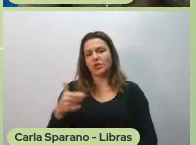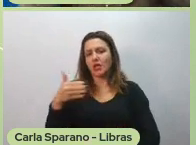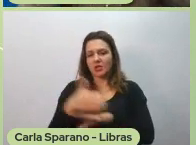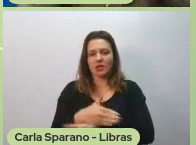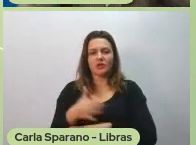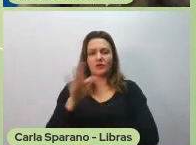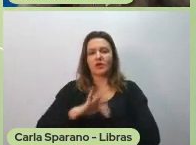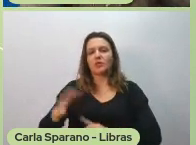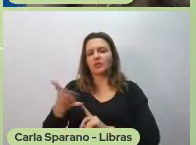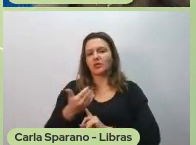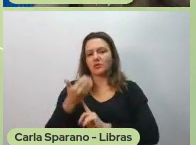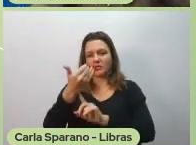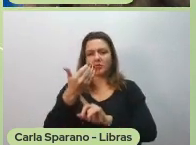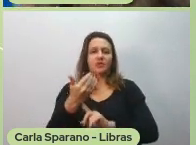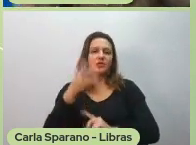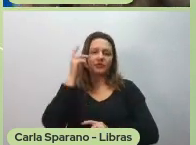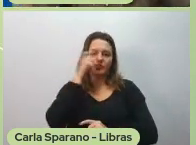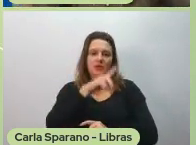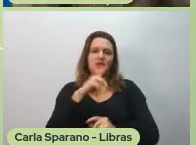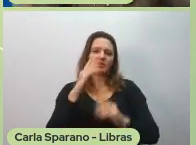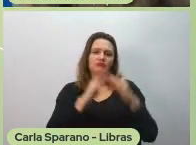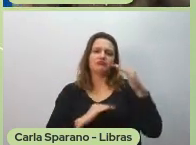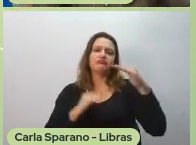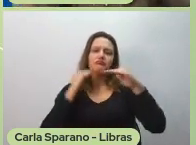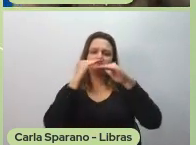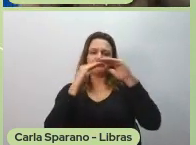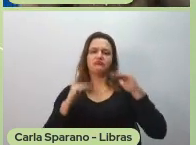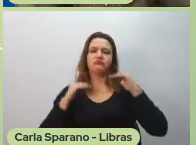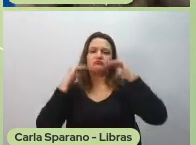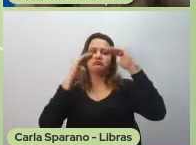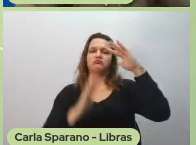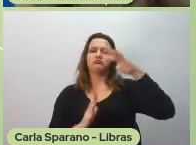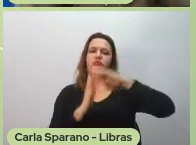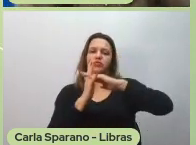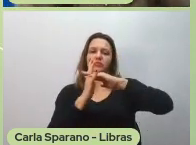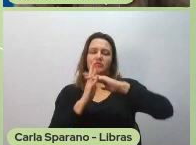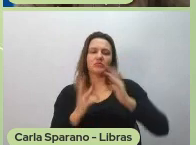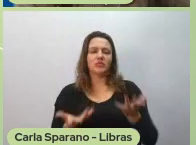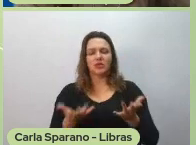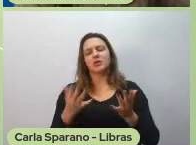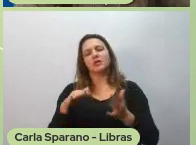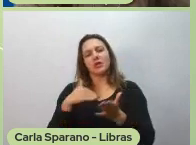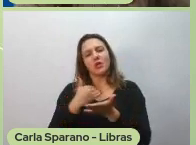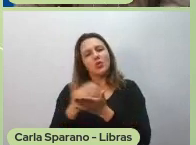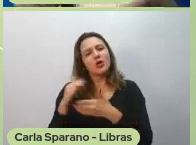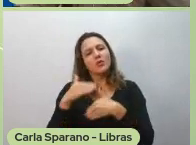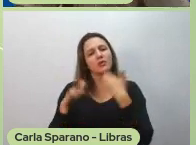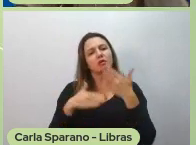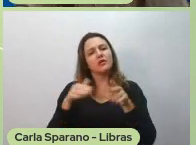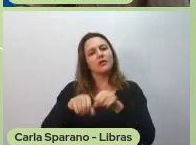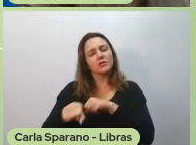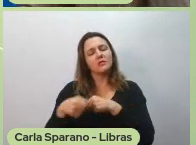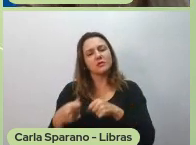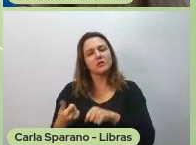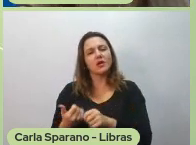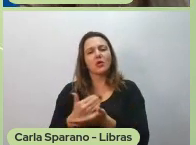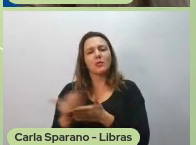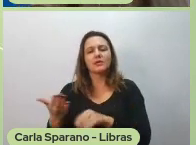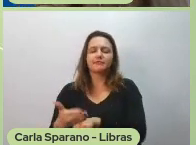dificilmente chegam num bootcamp, né? Então, assim, é um processo de formação que tem que começar muito mais muito anteriormente a isso,